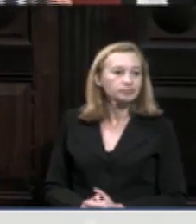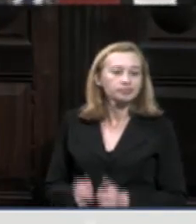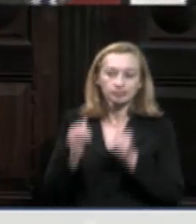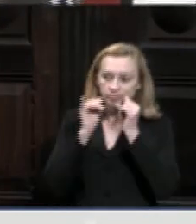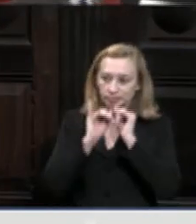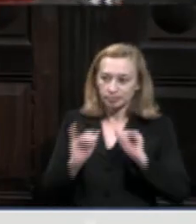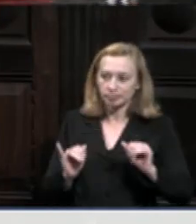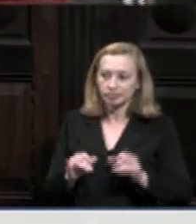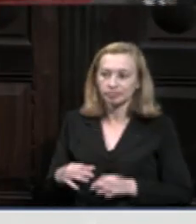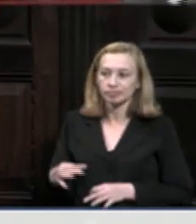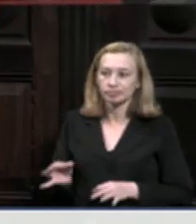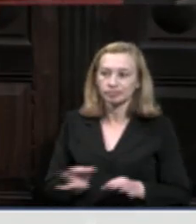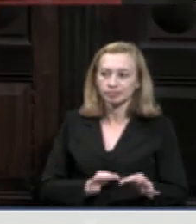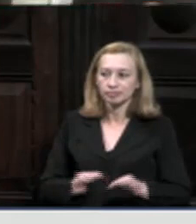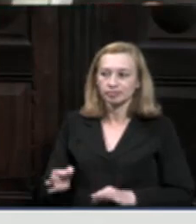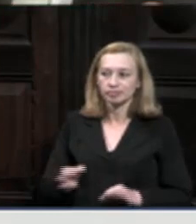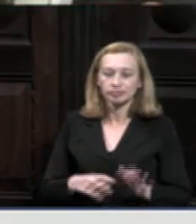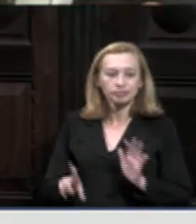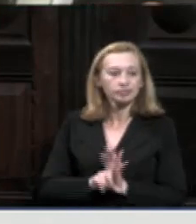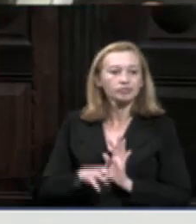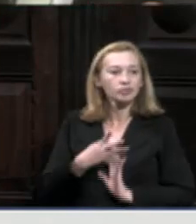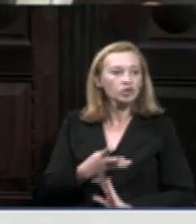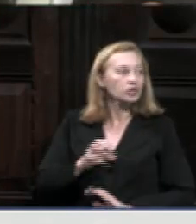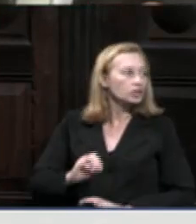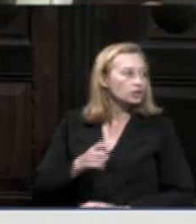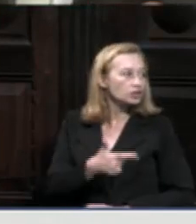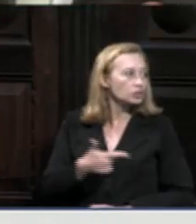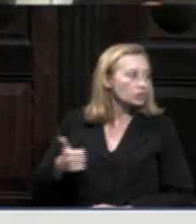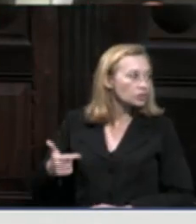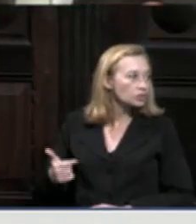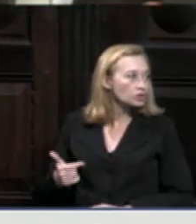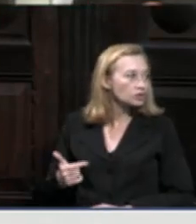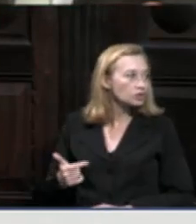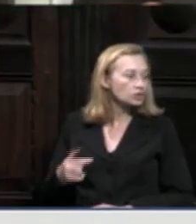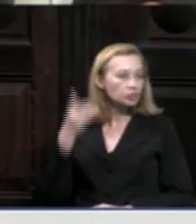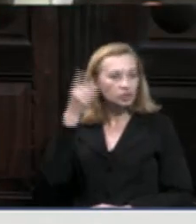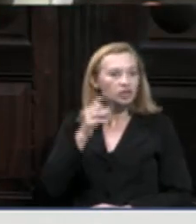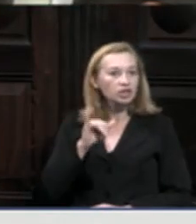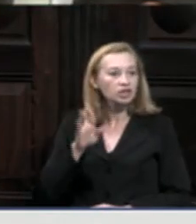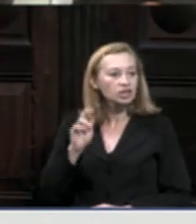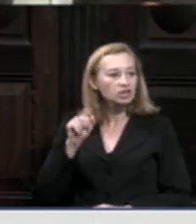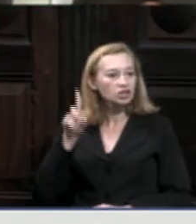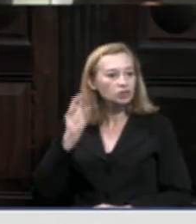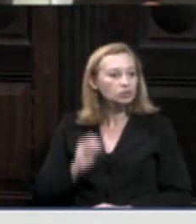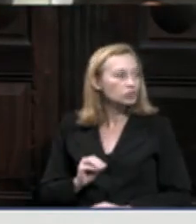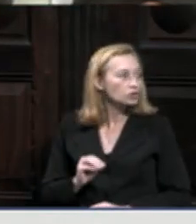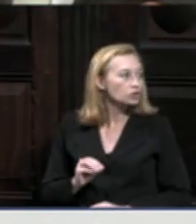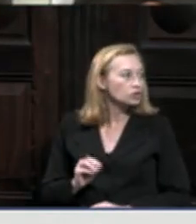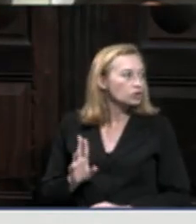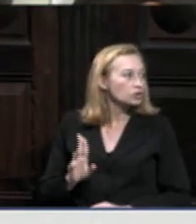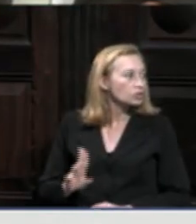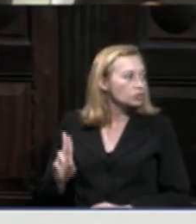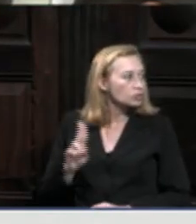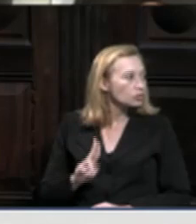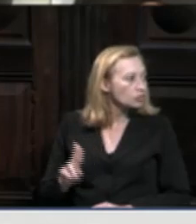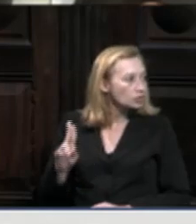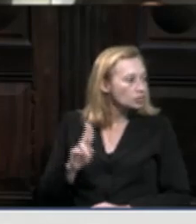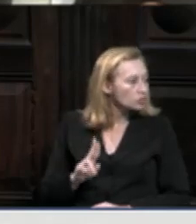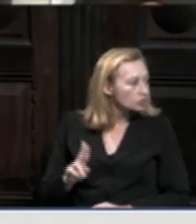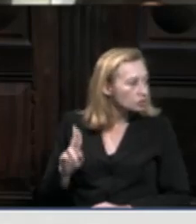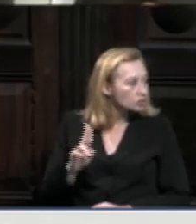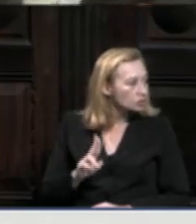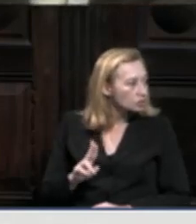Anuncio projeto de lei 4012 de 2018, de autoria do deputado Iranildo Campos, que dispõe sobre o uso preferencial de